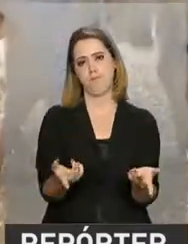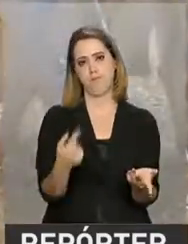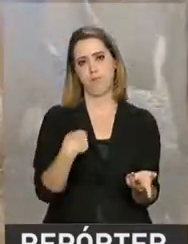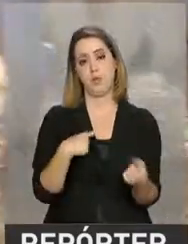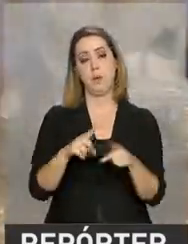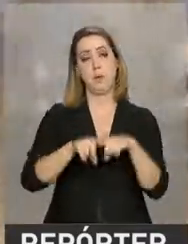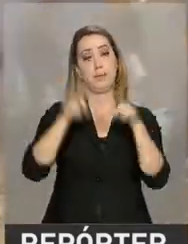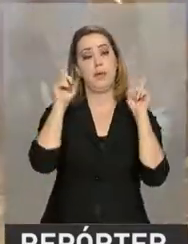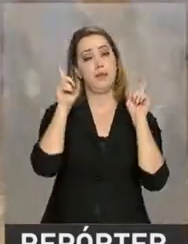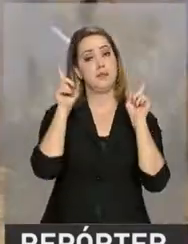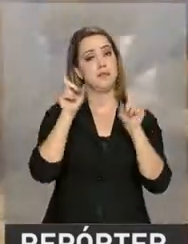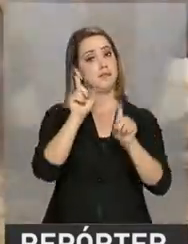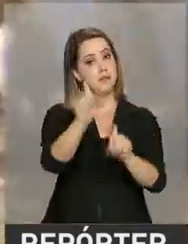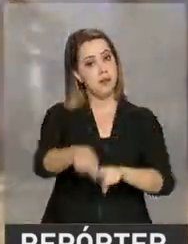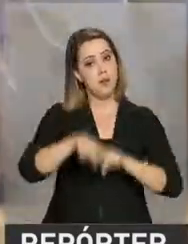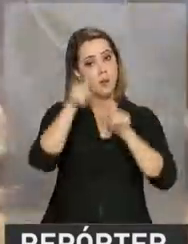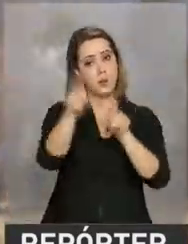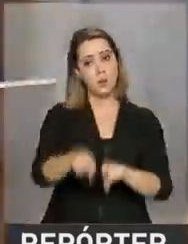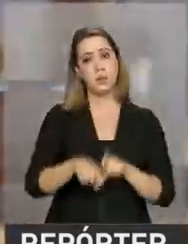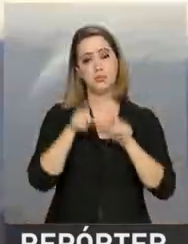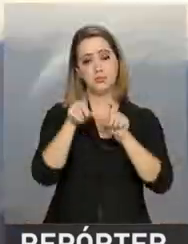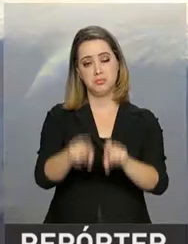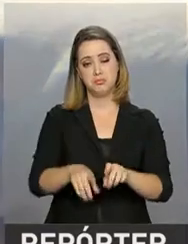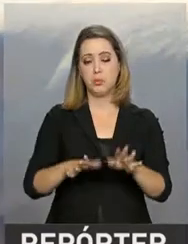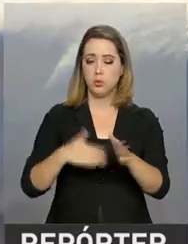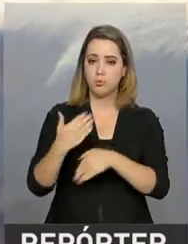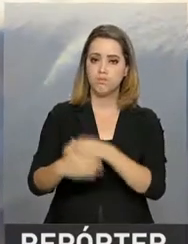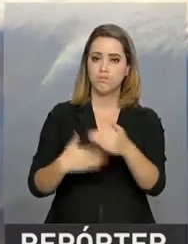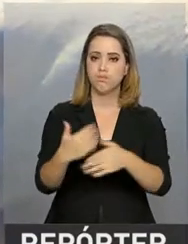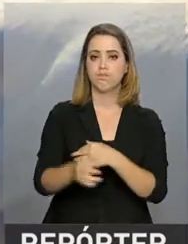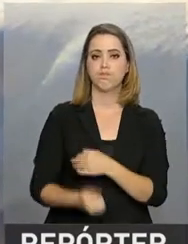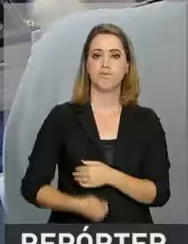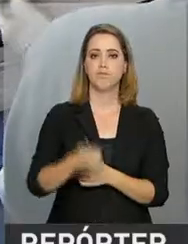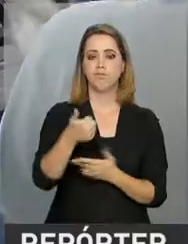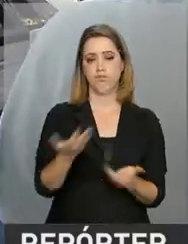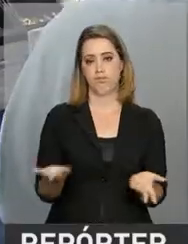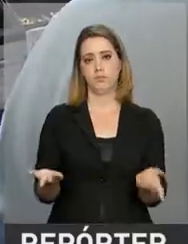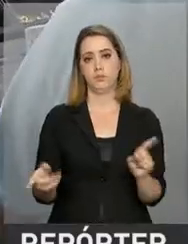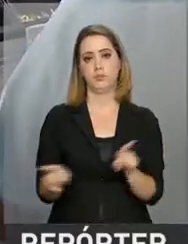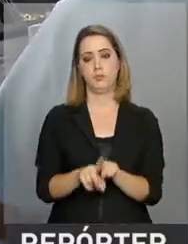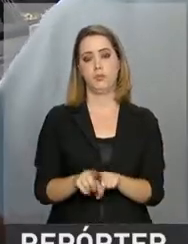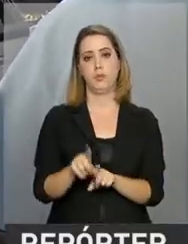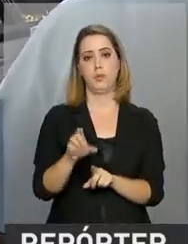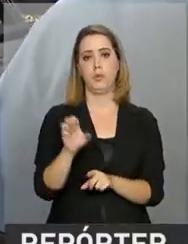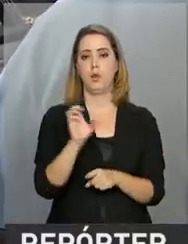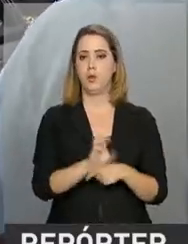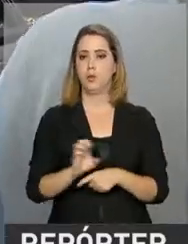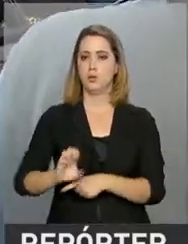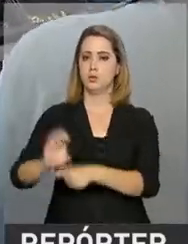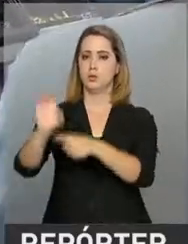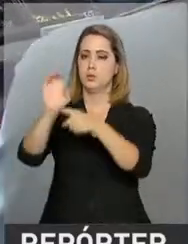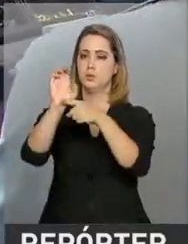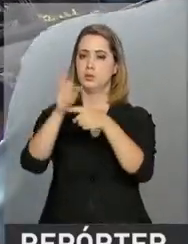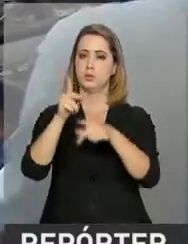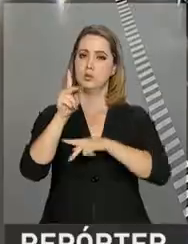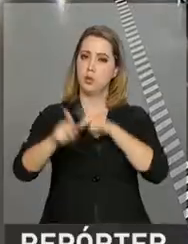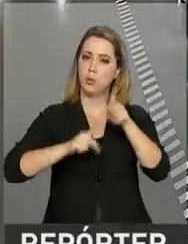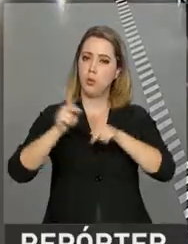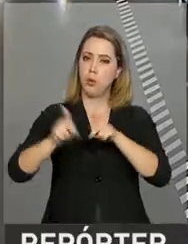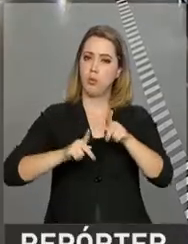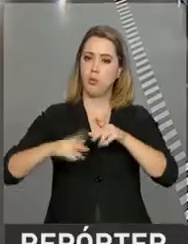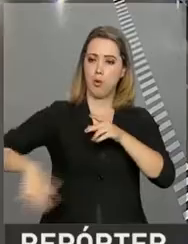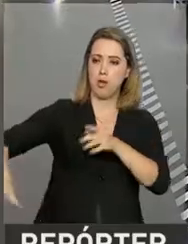foi o setor que menos perdeu postos de trabalho no ano passado os estados mais populosos foram também